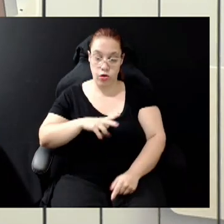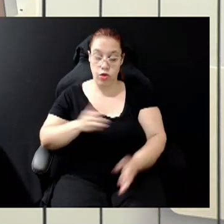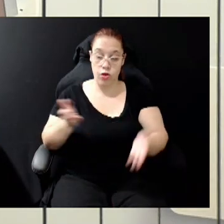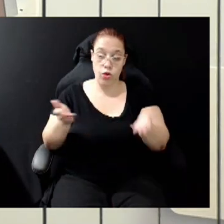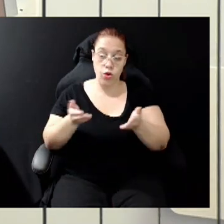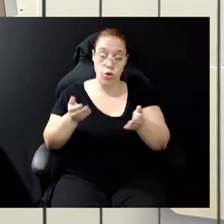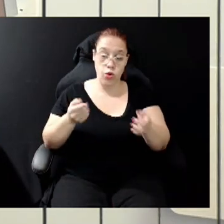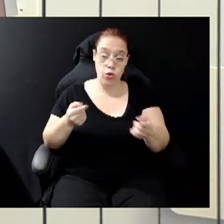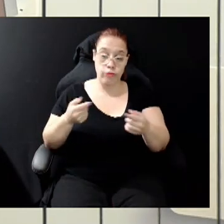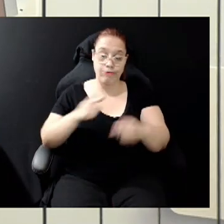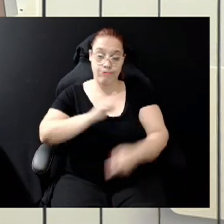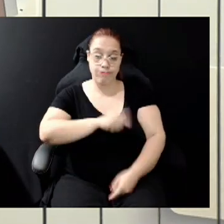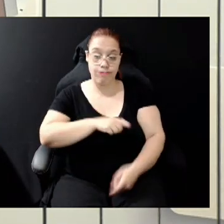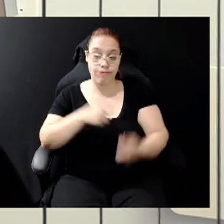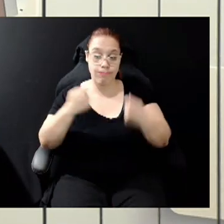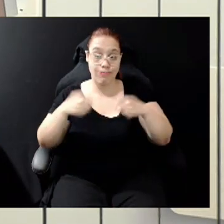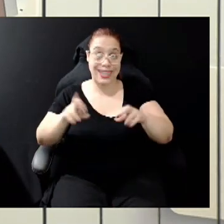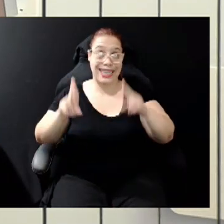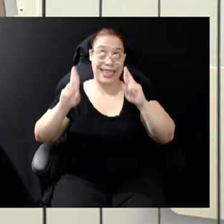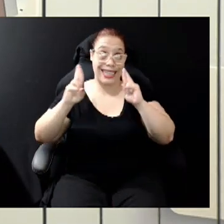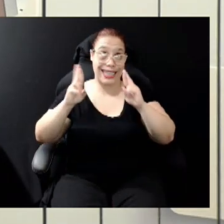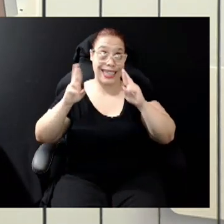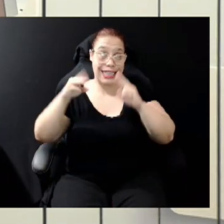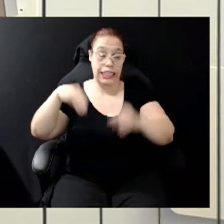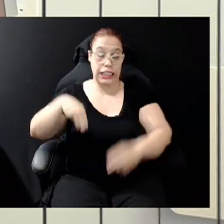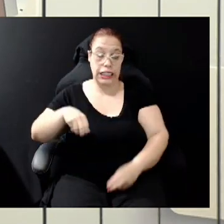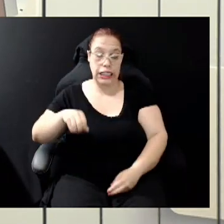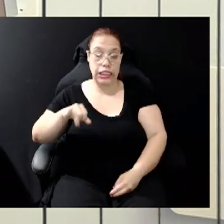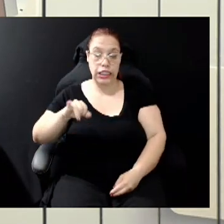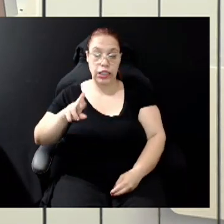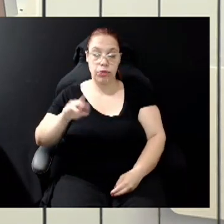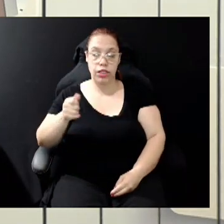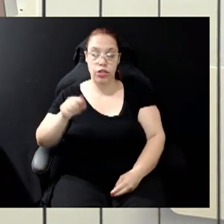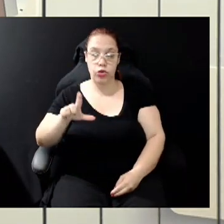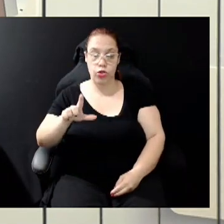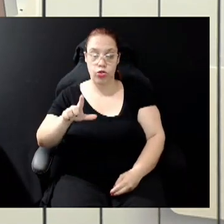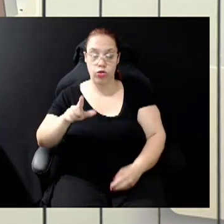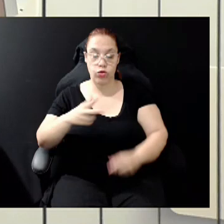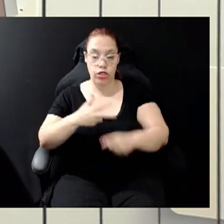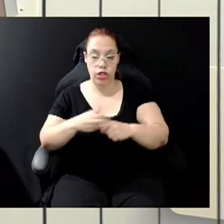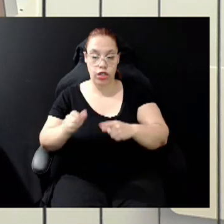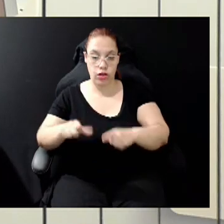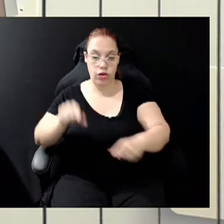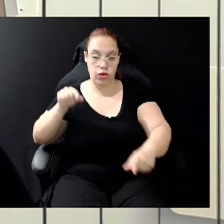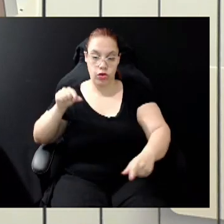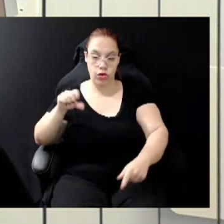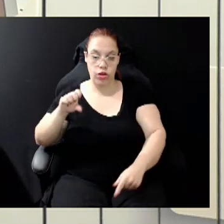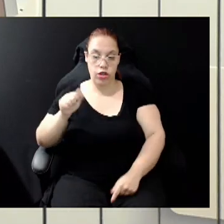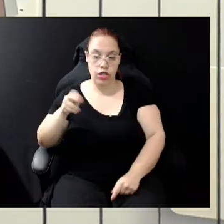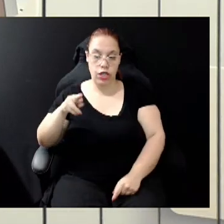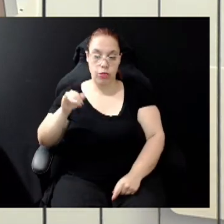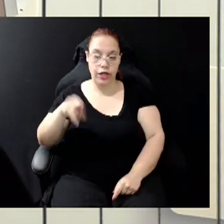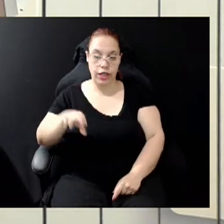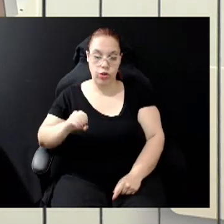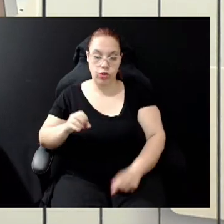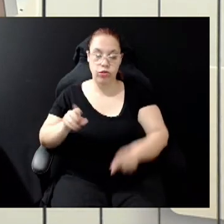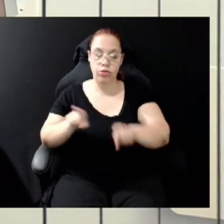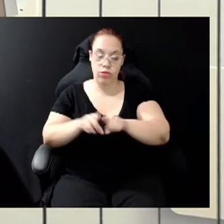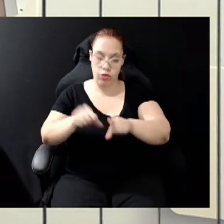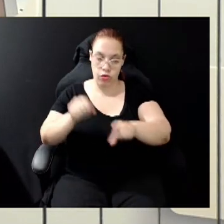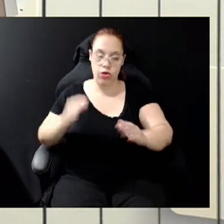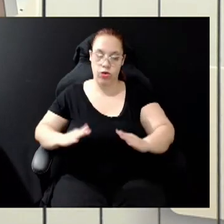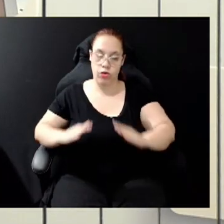precisa torcer para o Mirassol ganhar do Bragantino fora de casa e do São Bernardo também fora de casa vencer